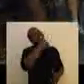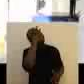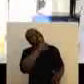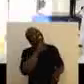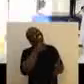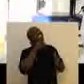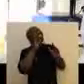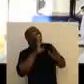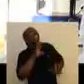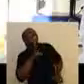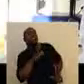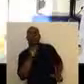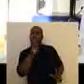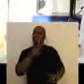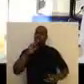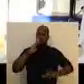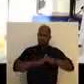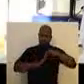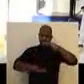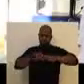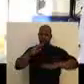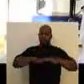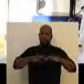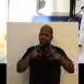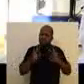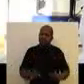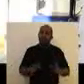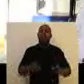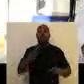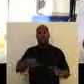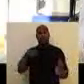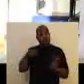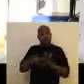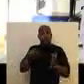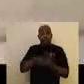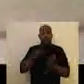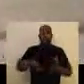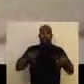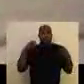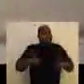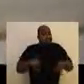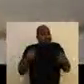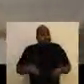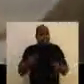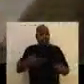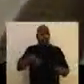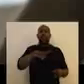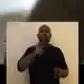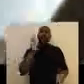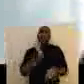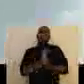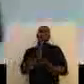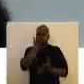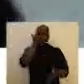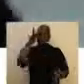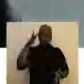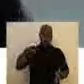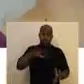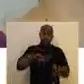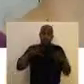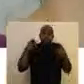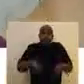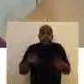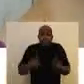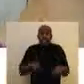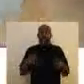é obrigatório, é necessário. Existe um grupo de pessoas que se necessita dessa comunicação. Aí depois eu